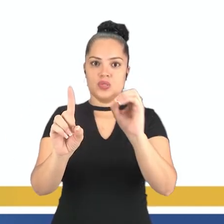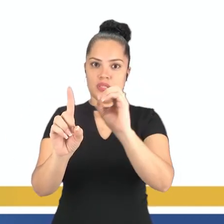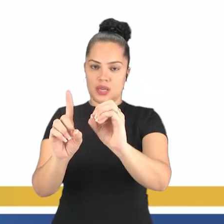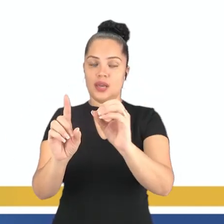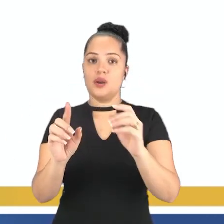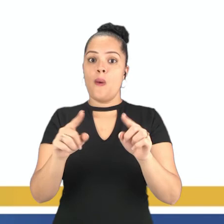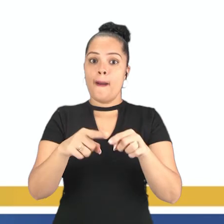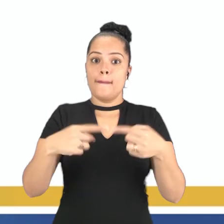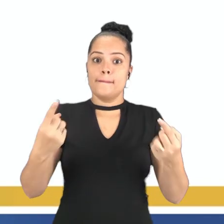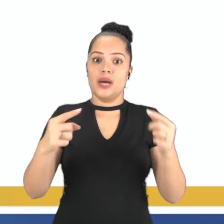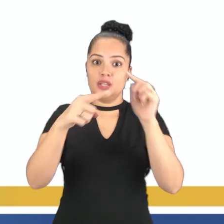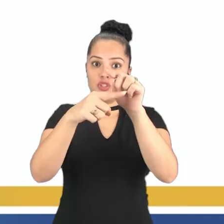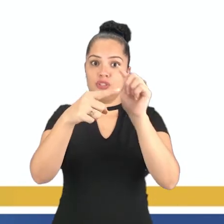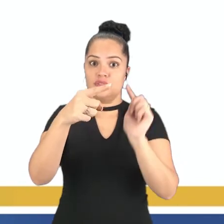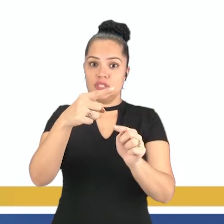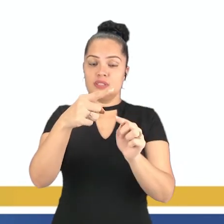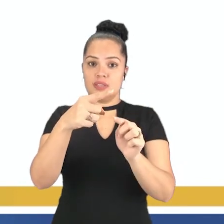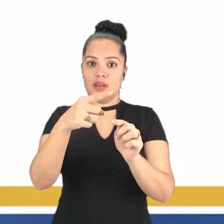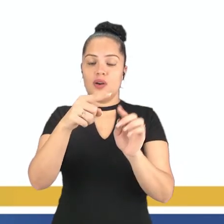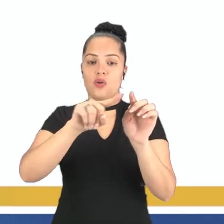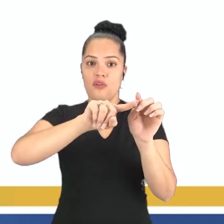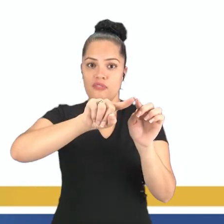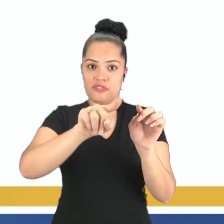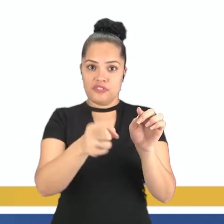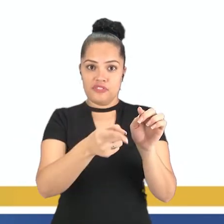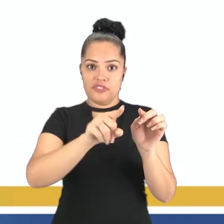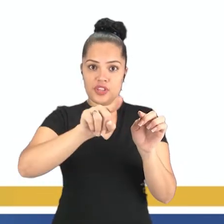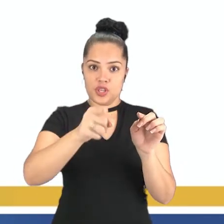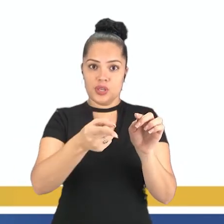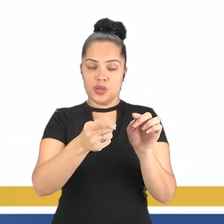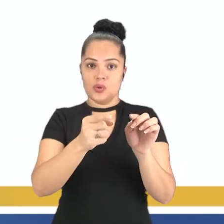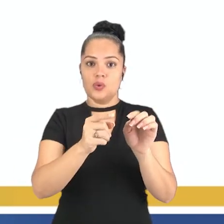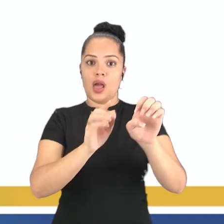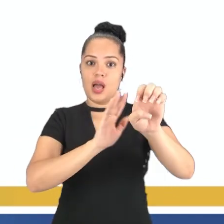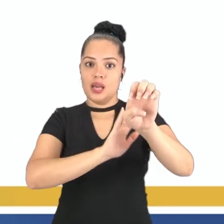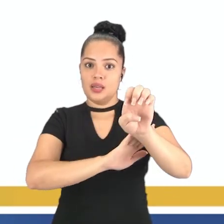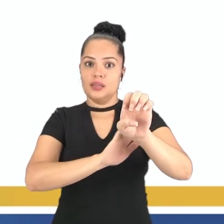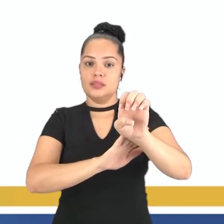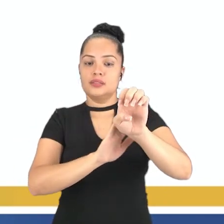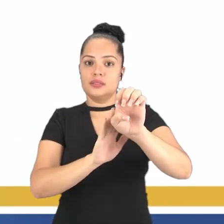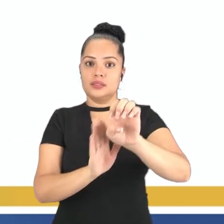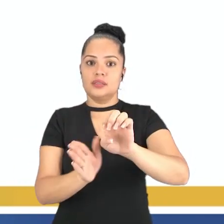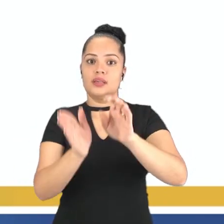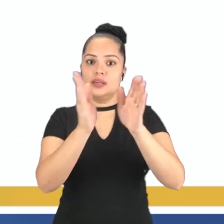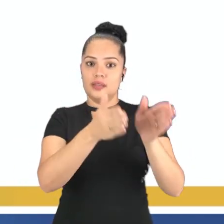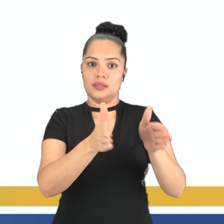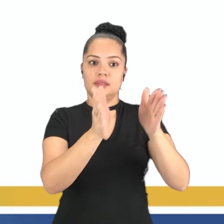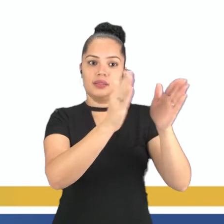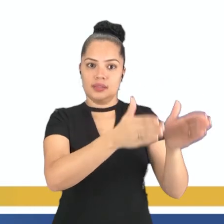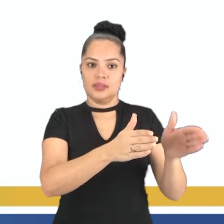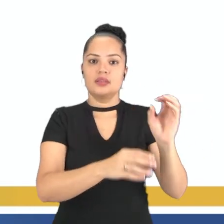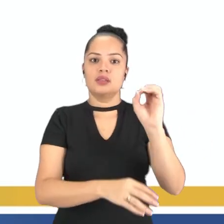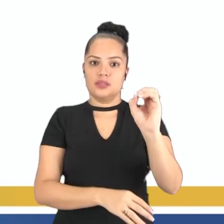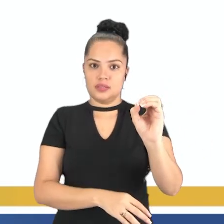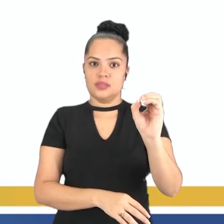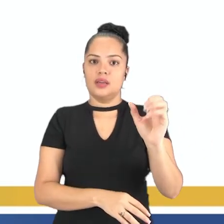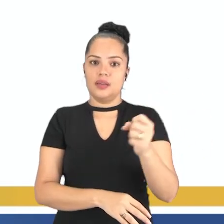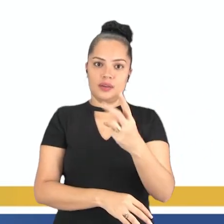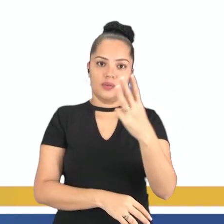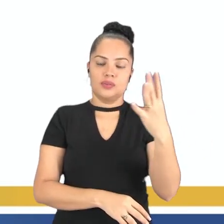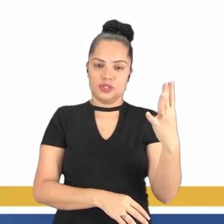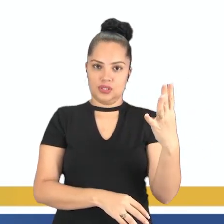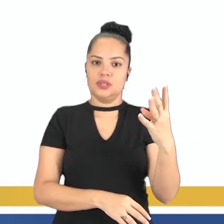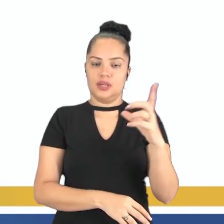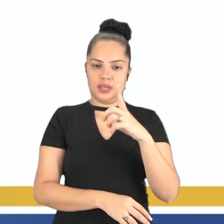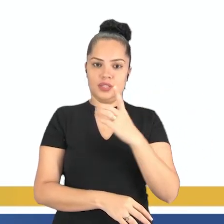forma inversa. Nós vamos deslocar a vírgula para a esquerda a quantidade de zeros que tem esse número. Por exemplo,